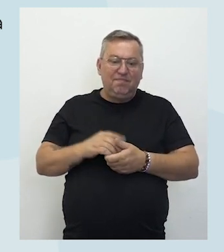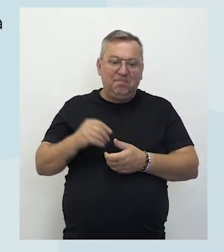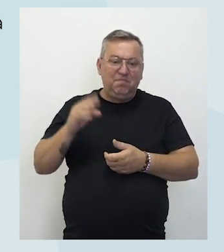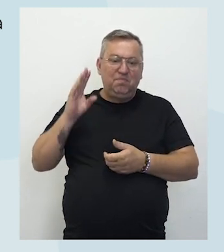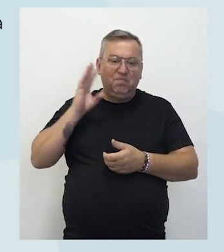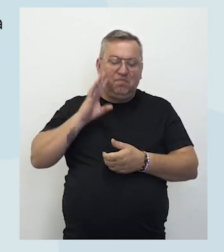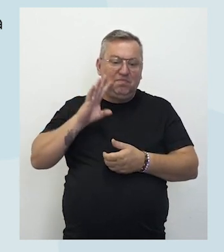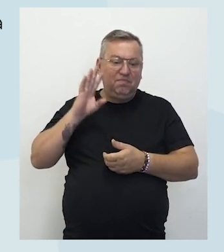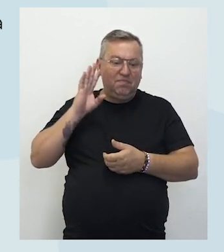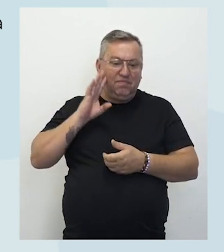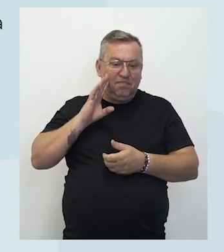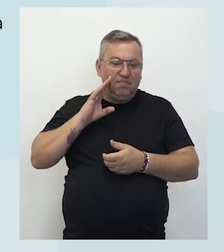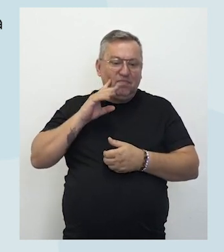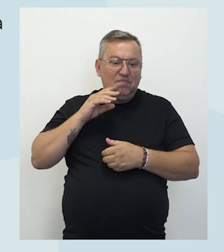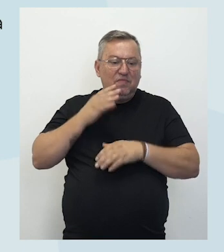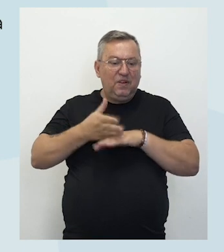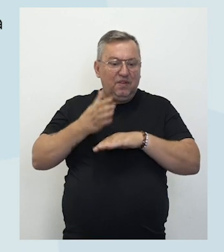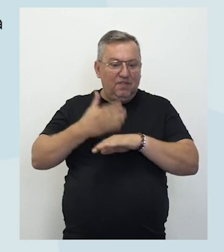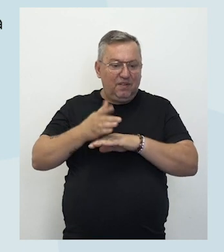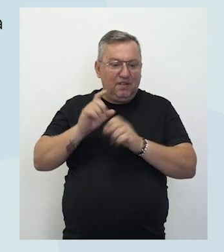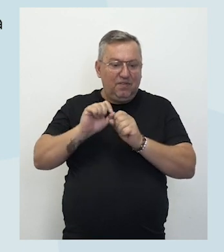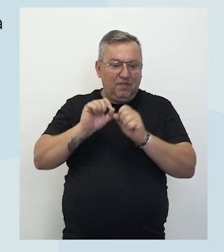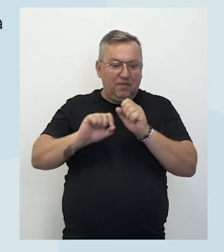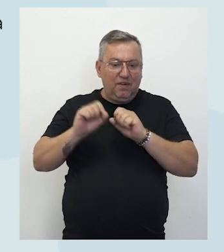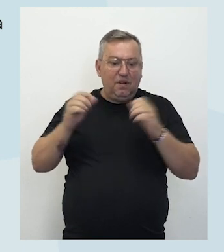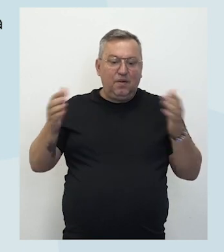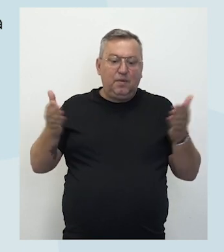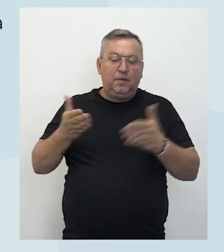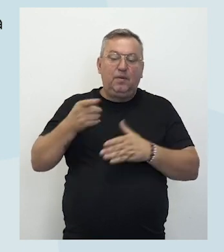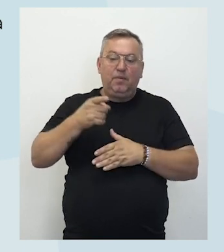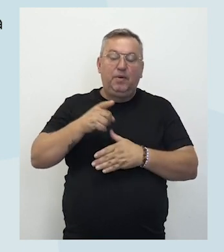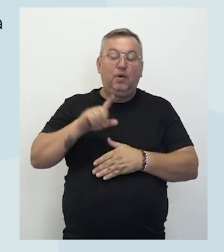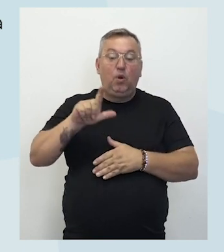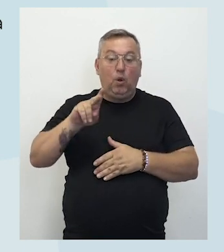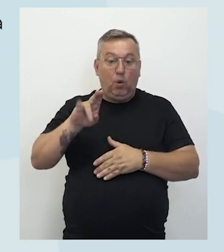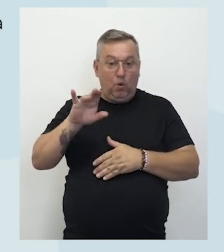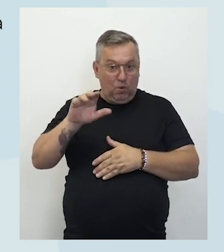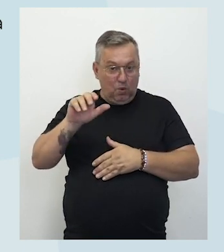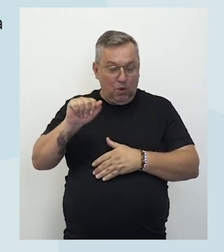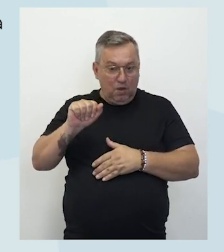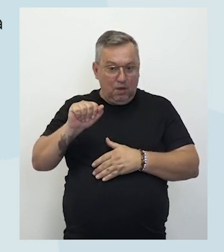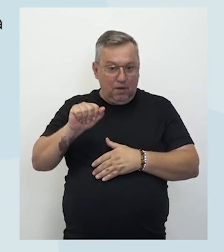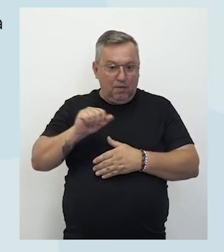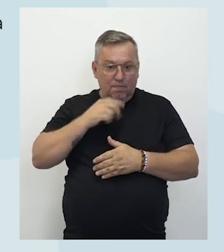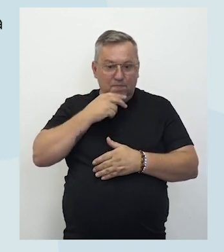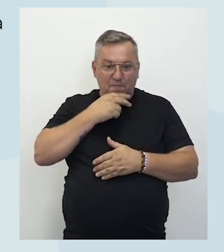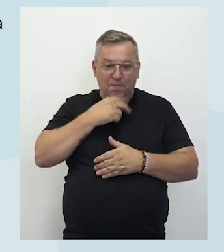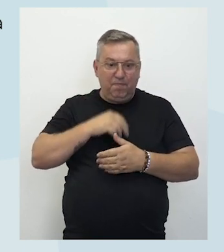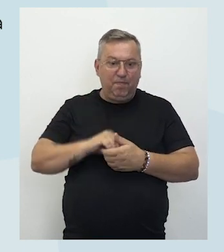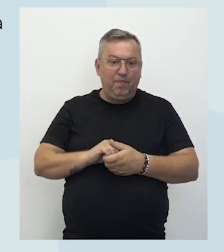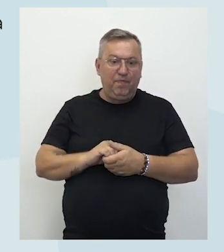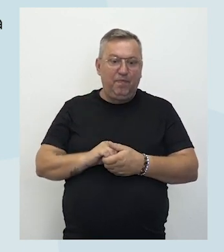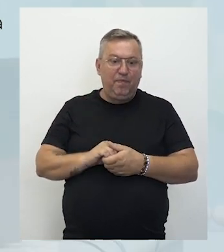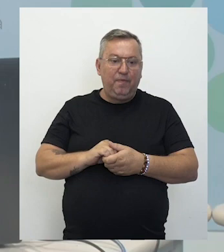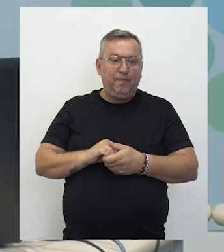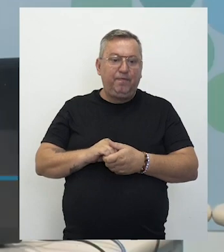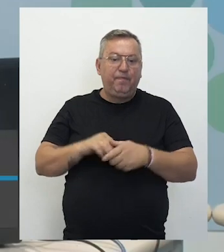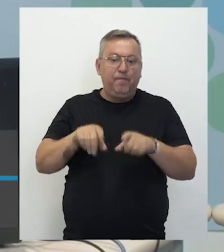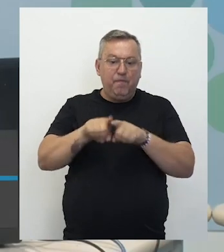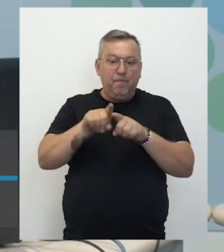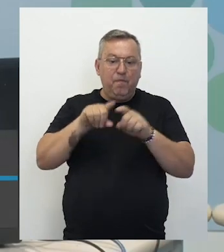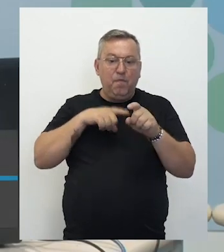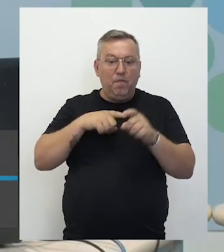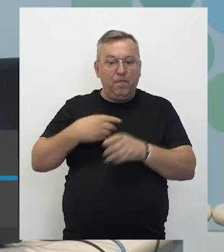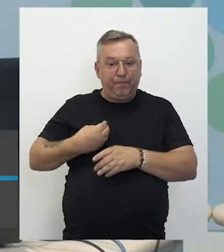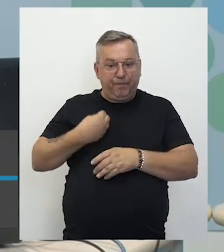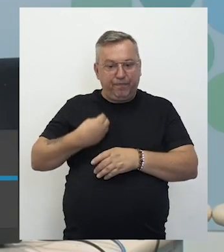ficou bacana essa atividade que foi desenvolvida aqui na aula do Centro de Mídias. Na verdade, foi uma indicação que também está